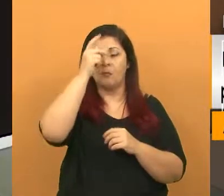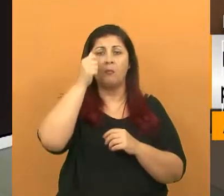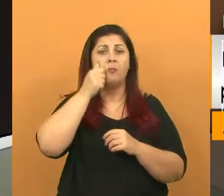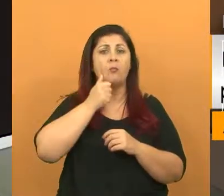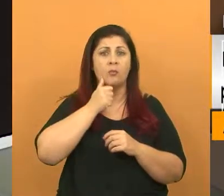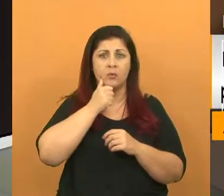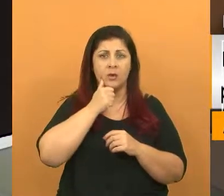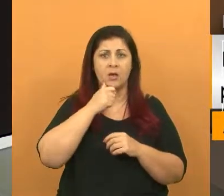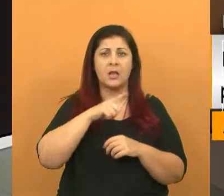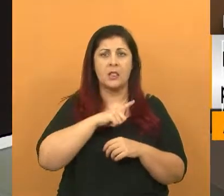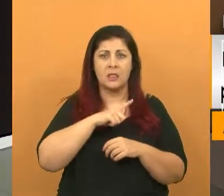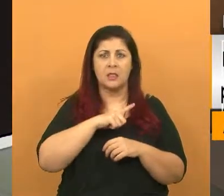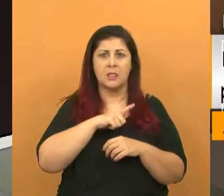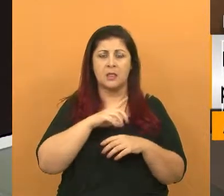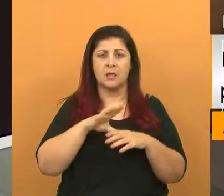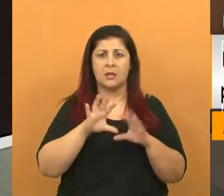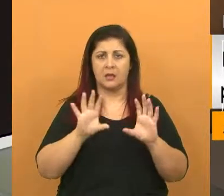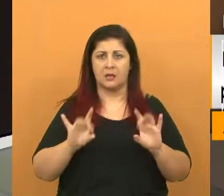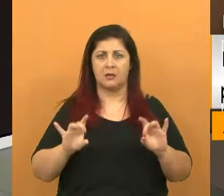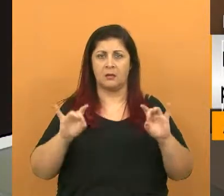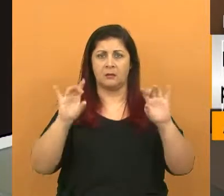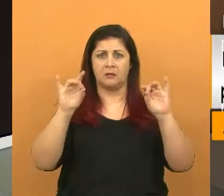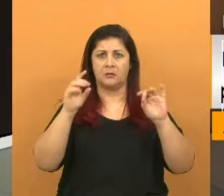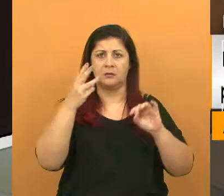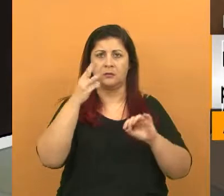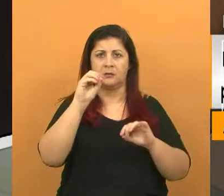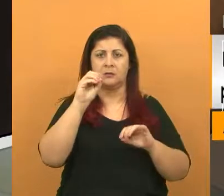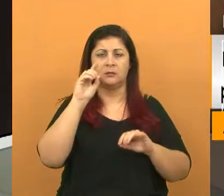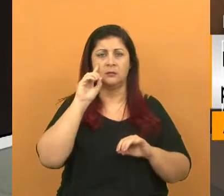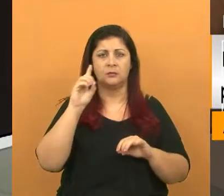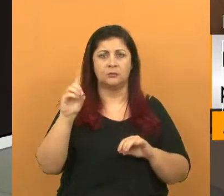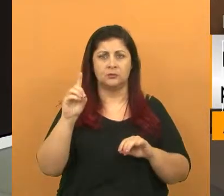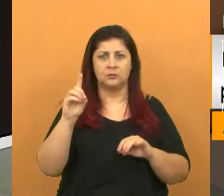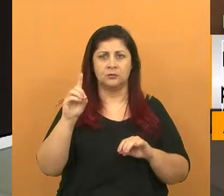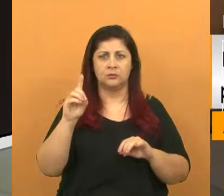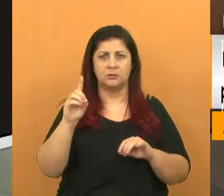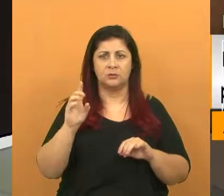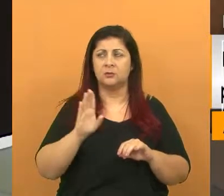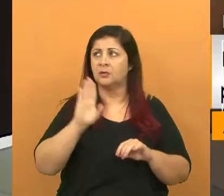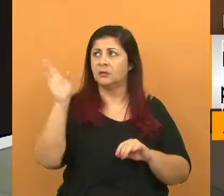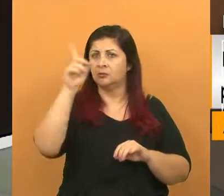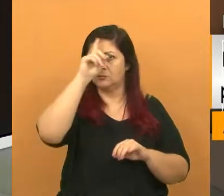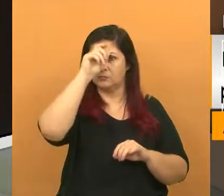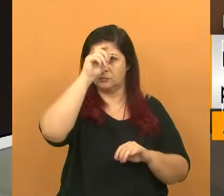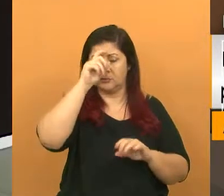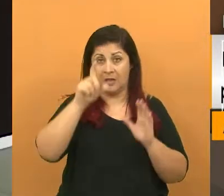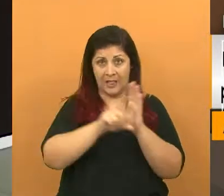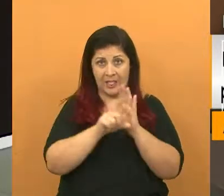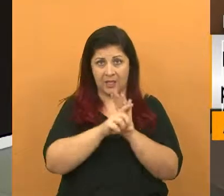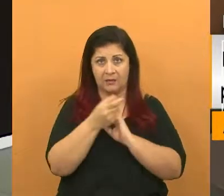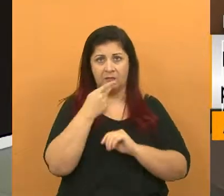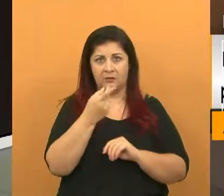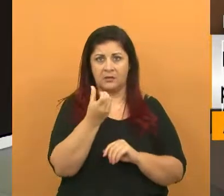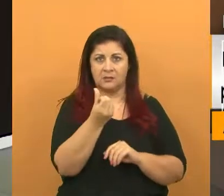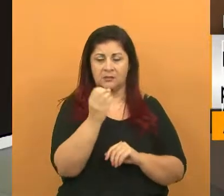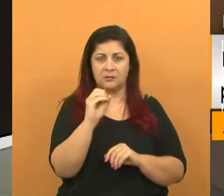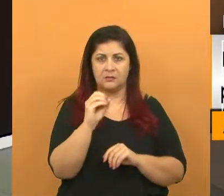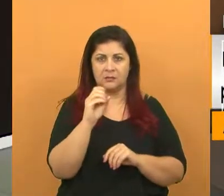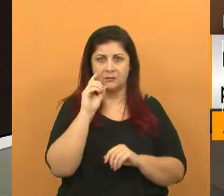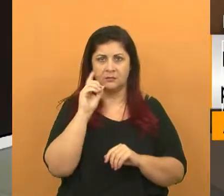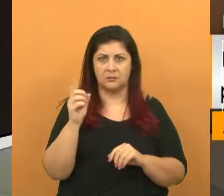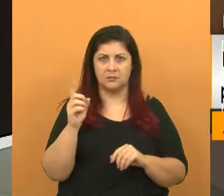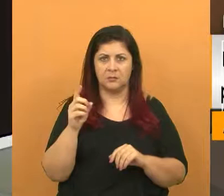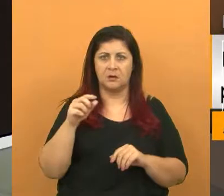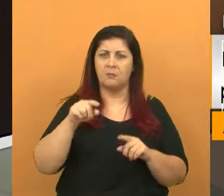mama tivesse um prazo máximo de 30 dias no tratamento. A lei manda 60, mas eu acho que Jacareí, com o